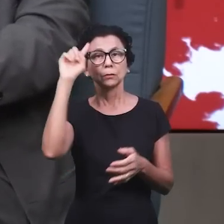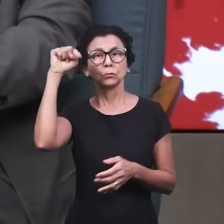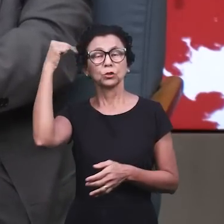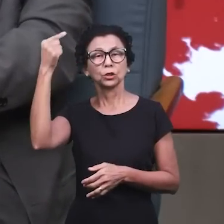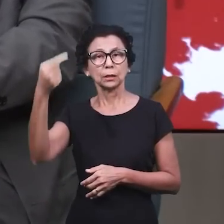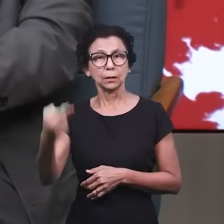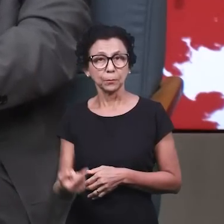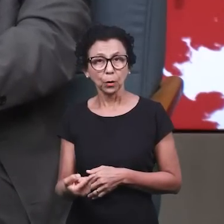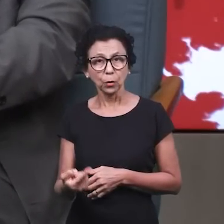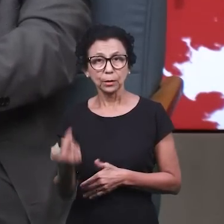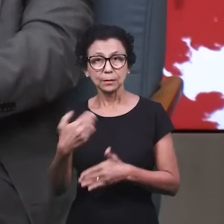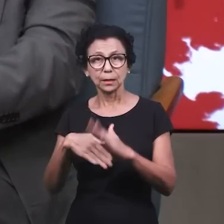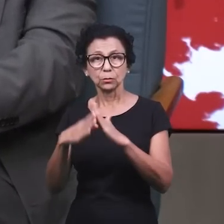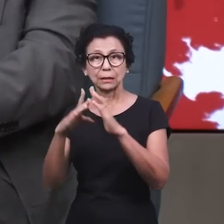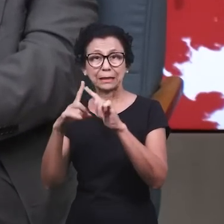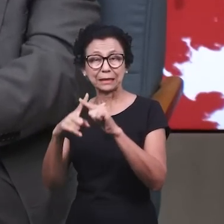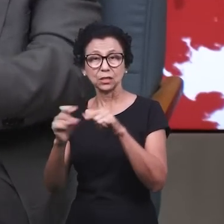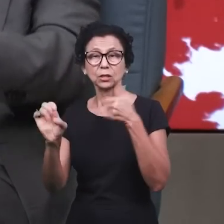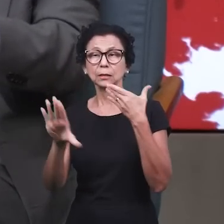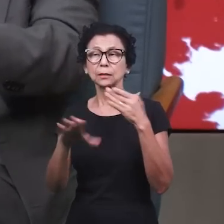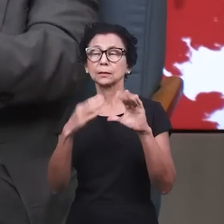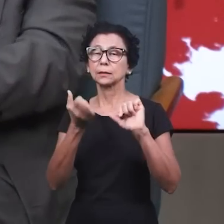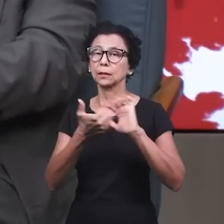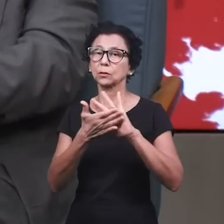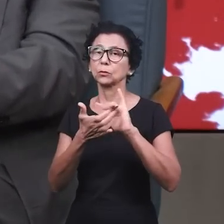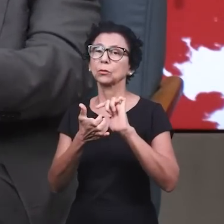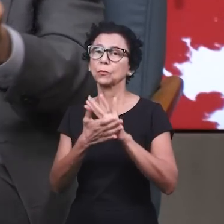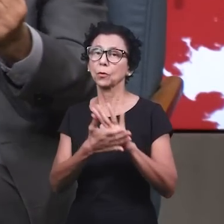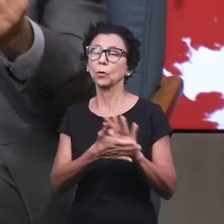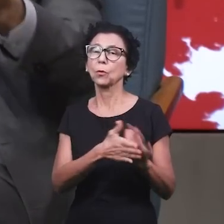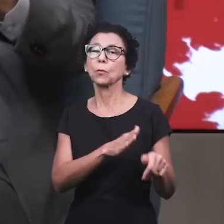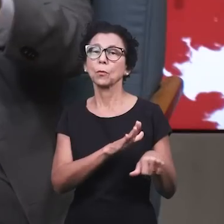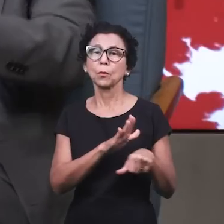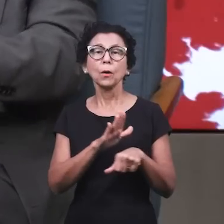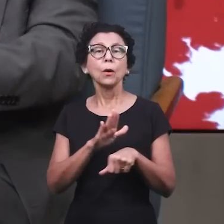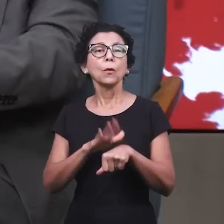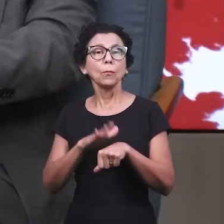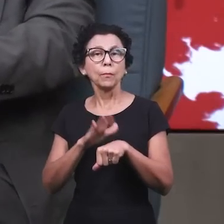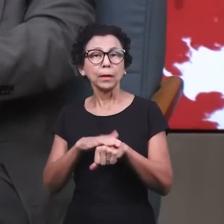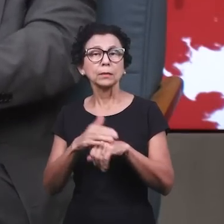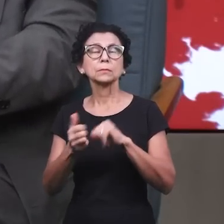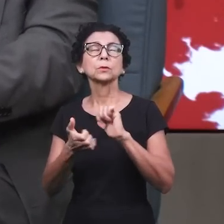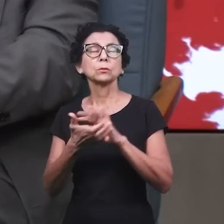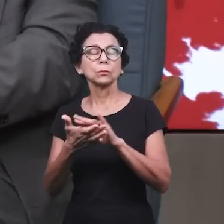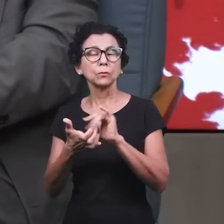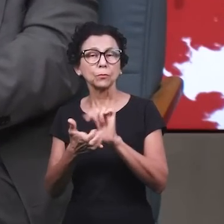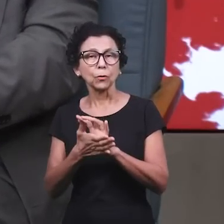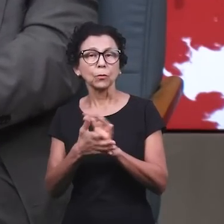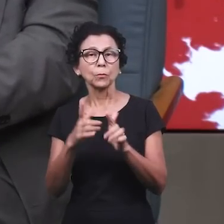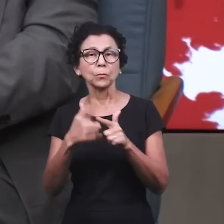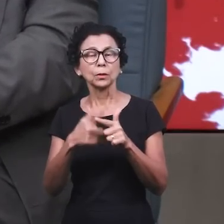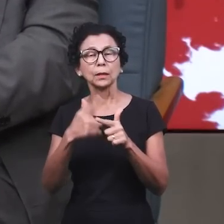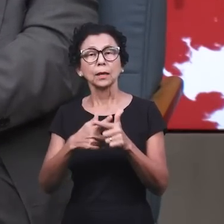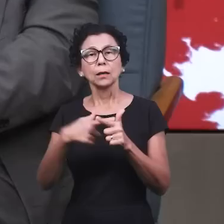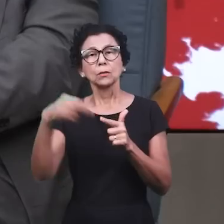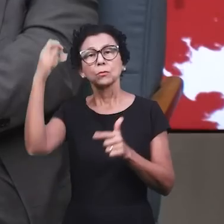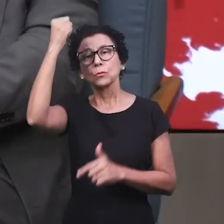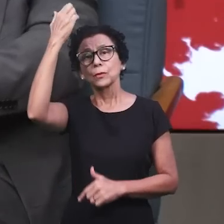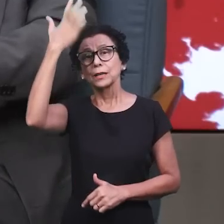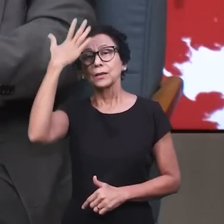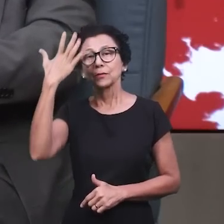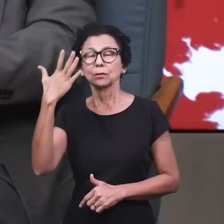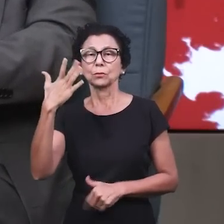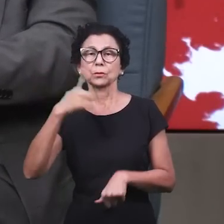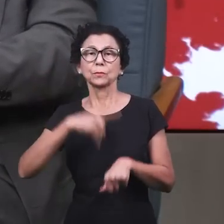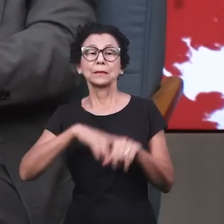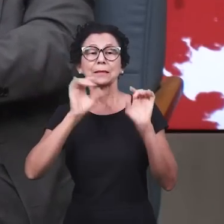dia seguinte, era de um sábado para domingo, como resultado que o Senhor tinha revelado esse louvor num